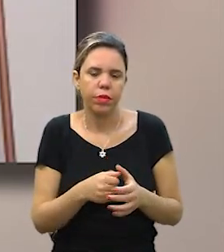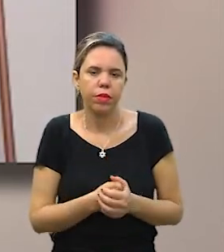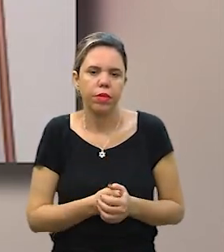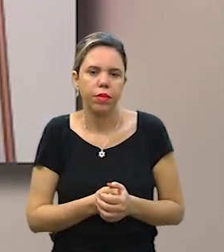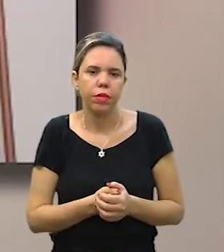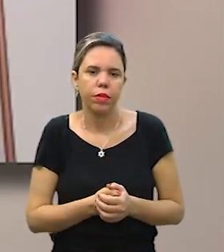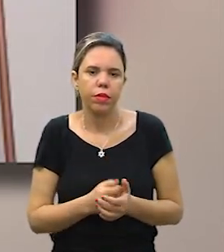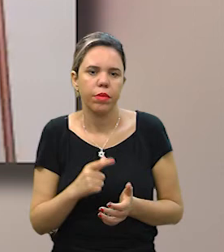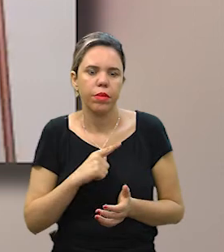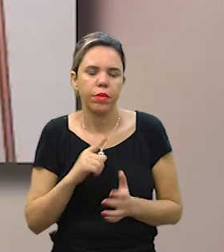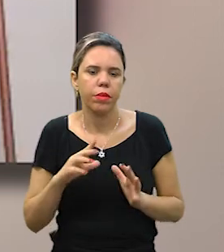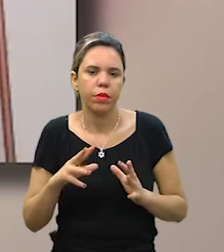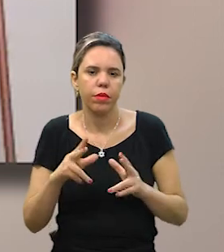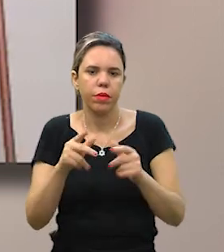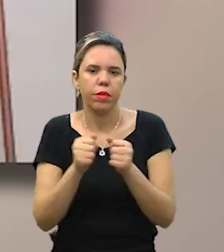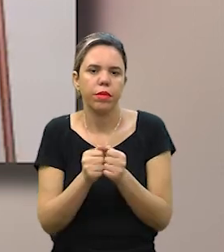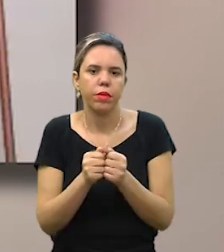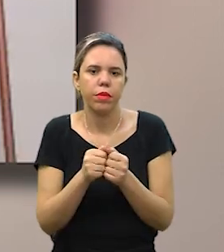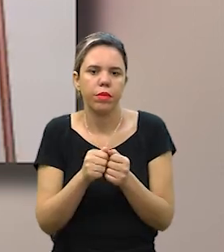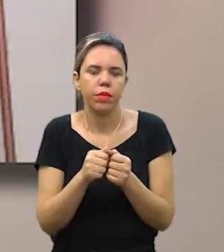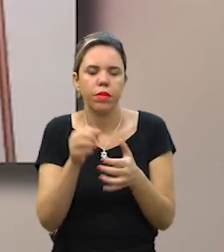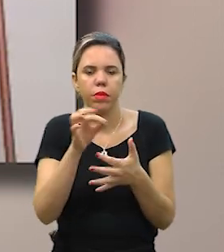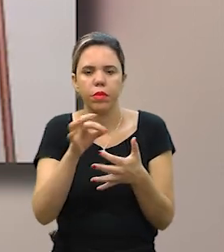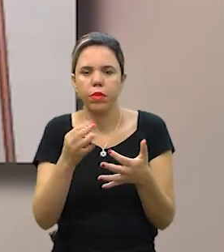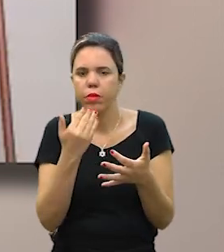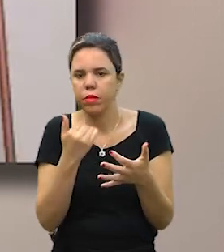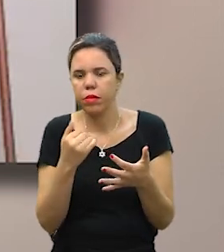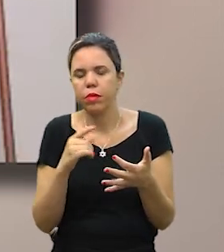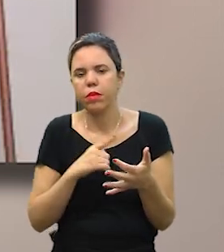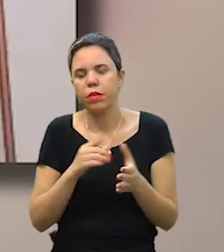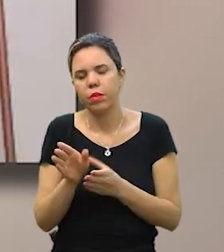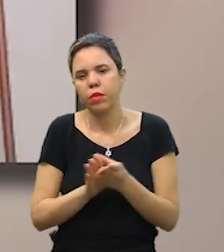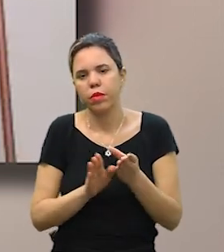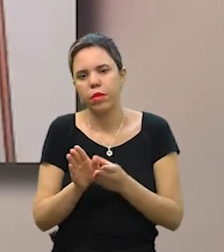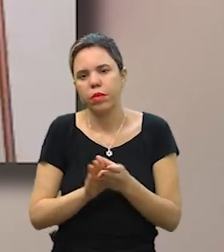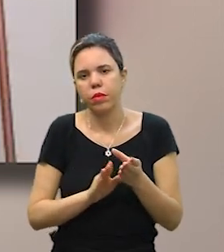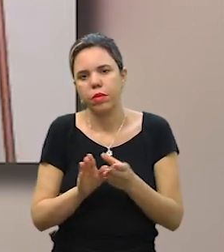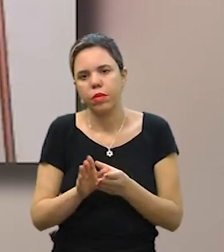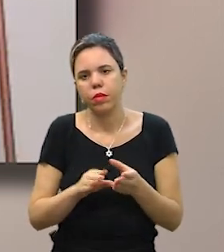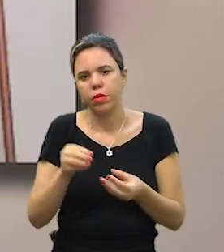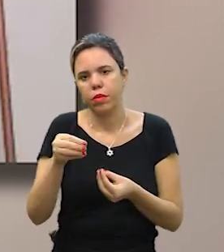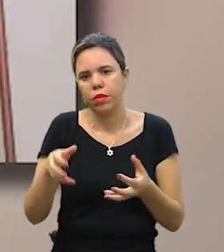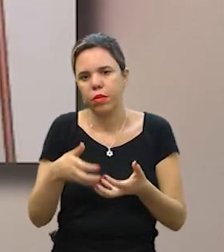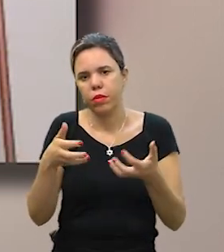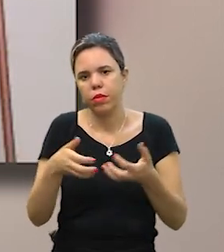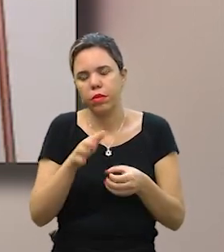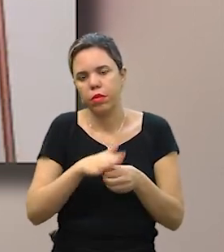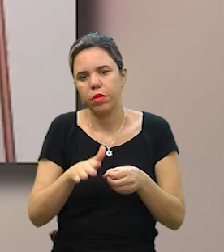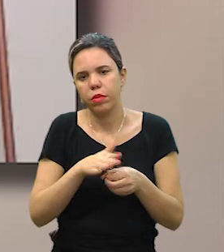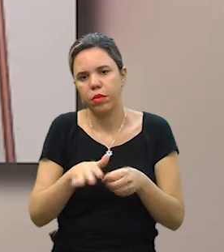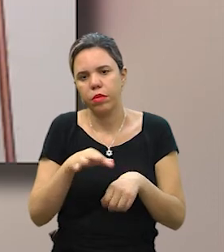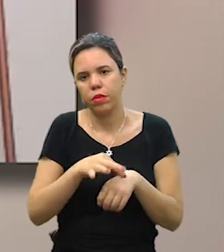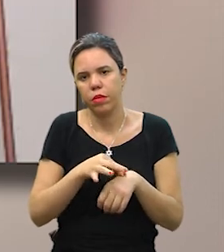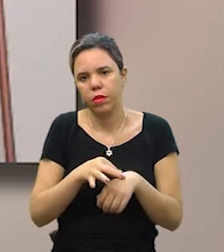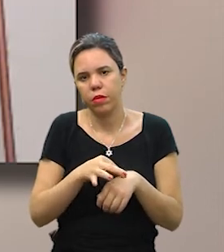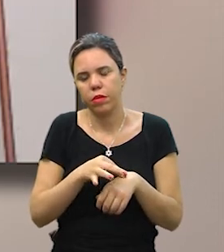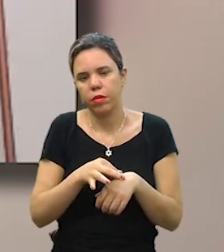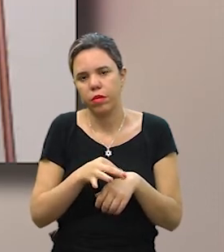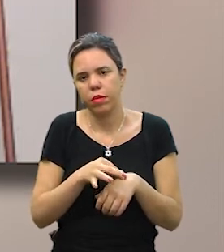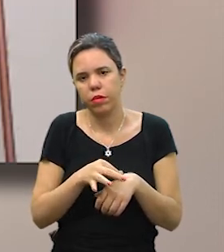prato que tenha todos os grupos alimentares que a gente orienta, que tenha a salada, a verdura, o legume, a